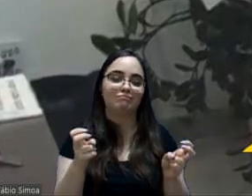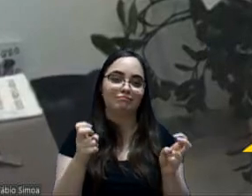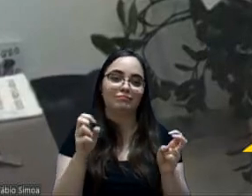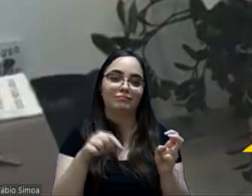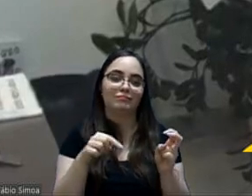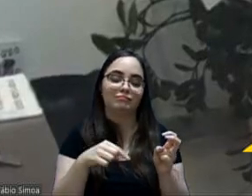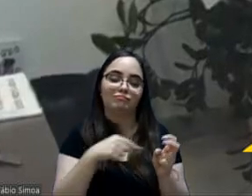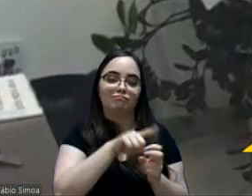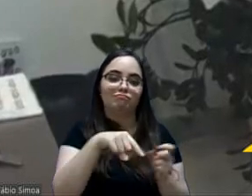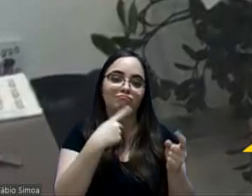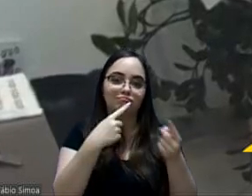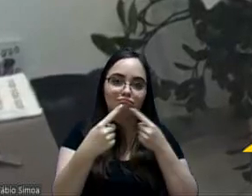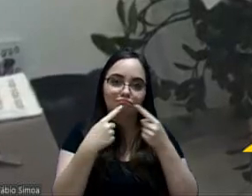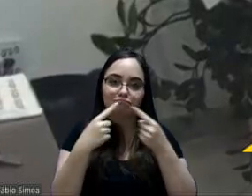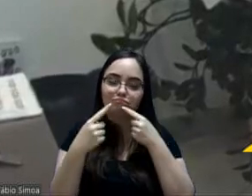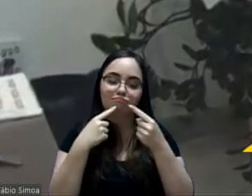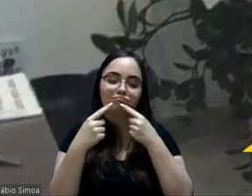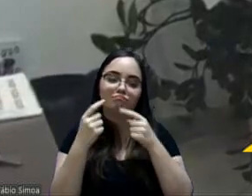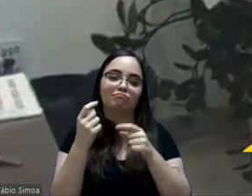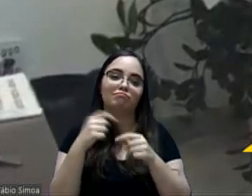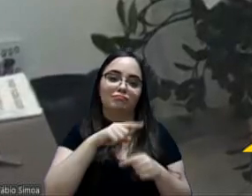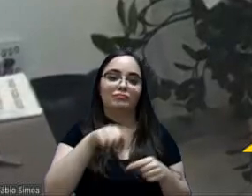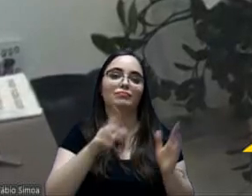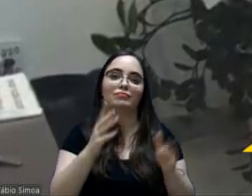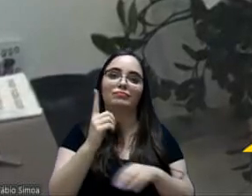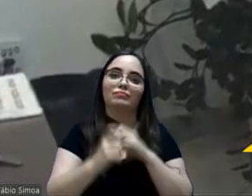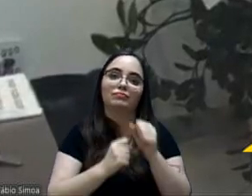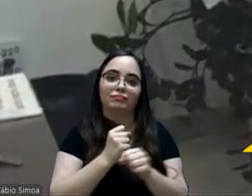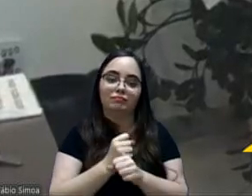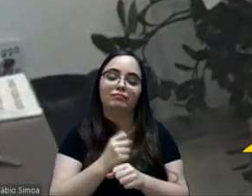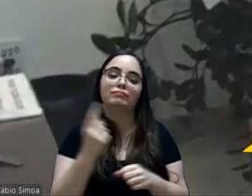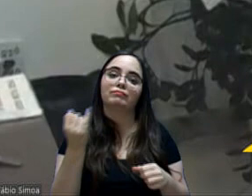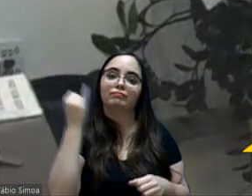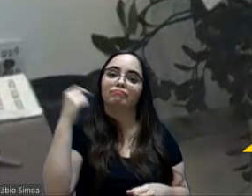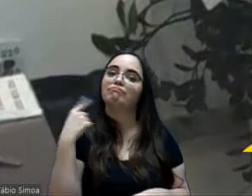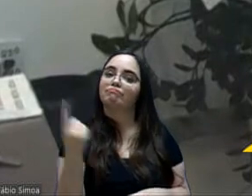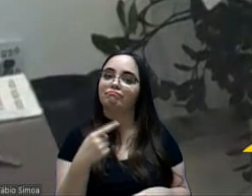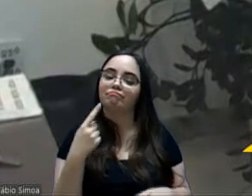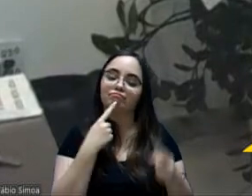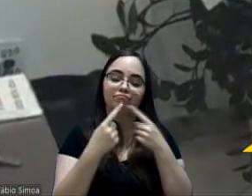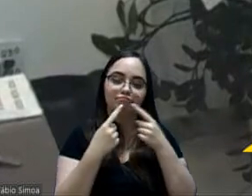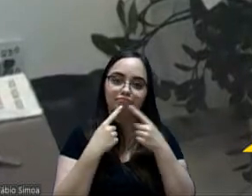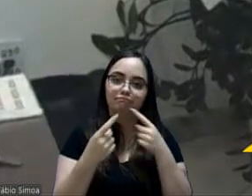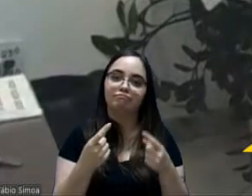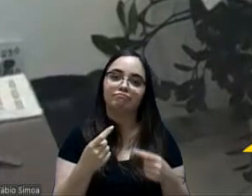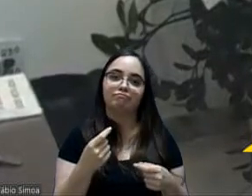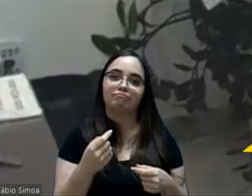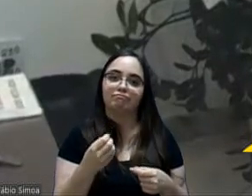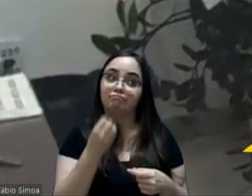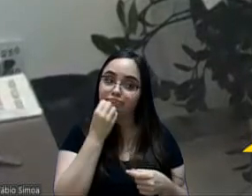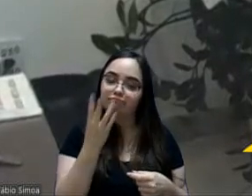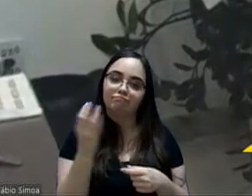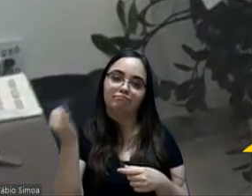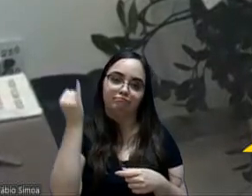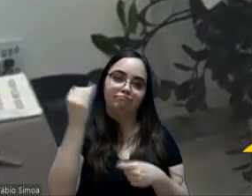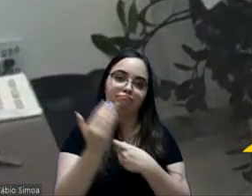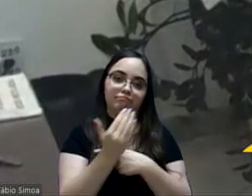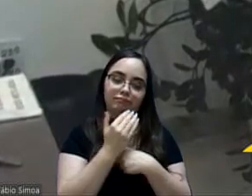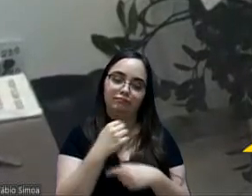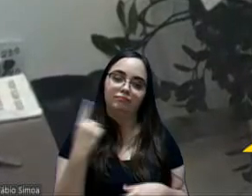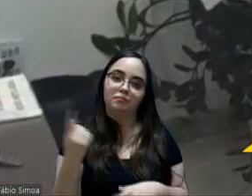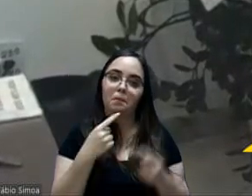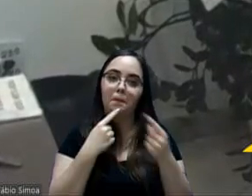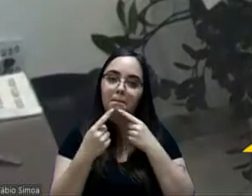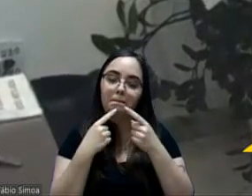né, debatendo, sendo debatido. É muito importante, é muito saudável, né, essa questão da gente estar aqui